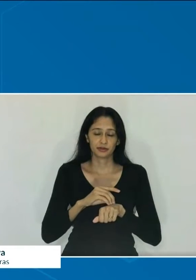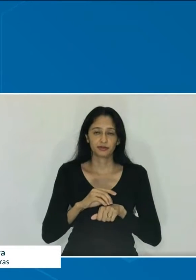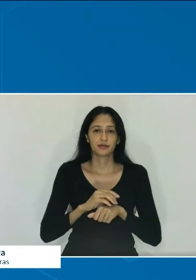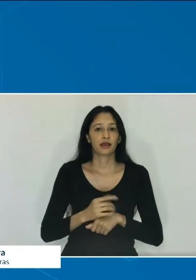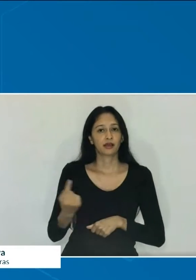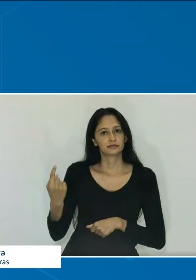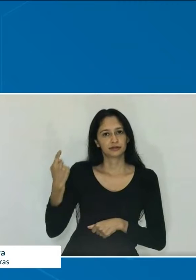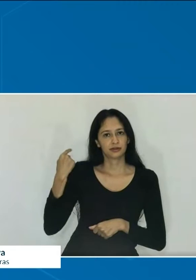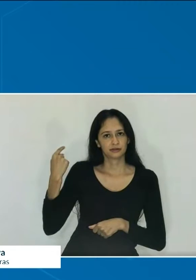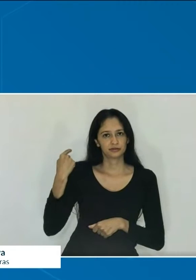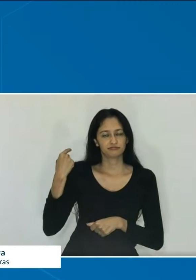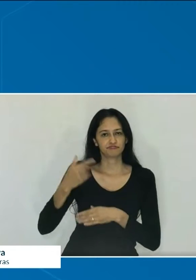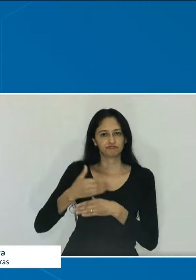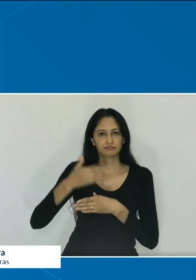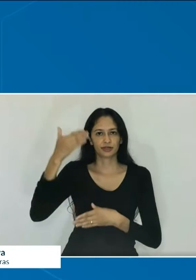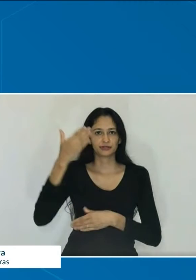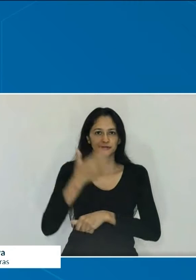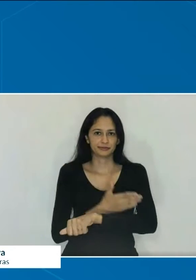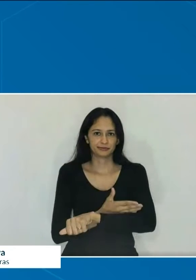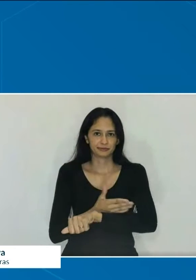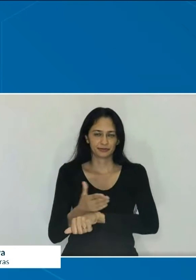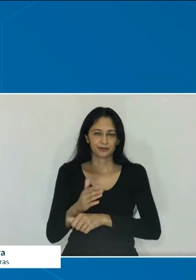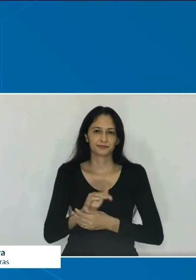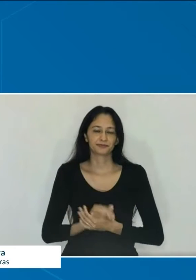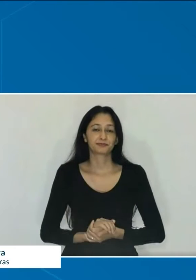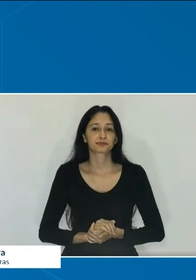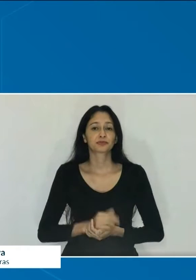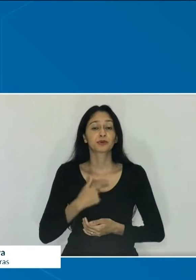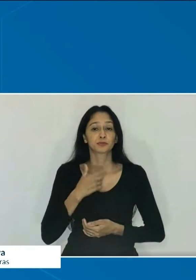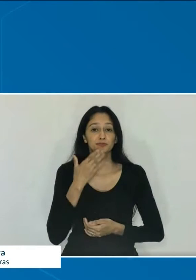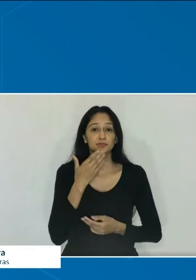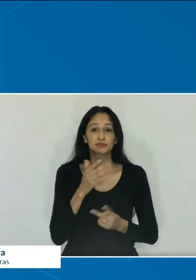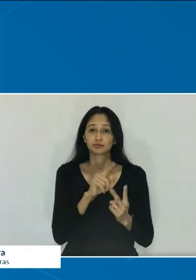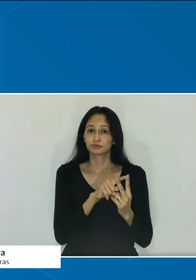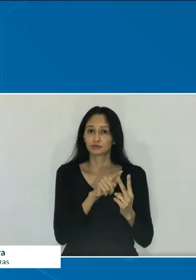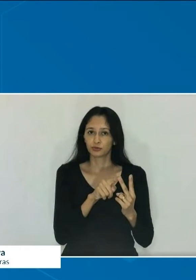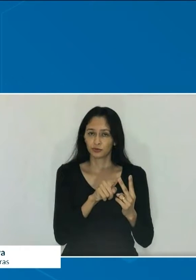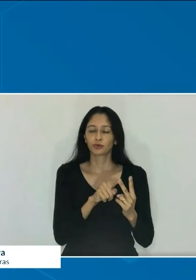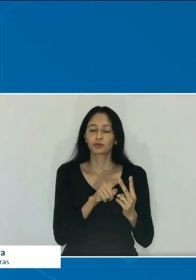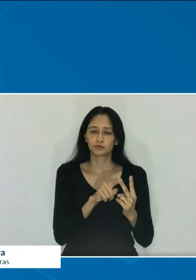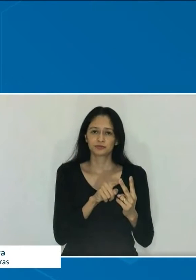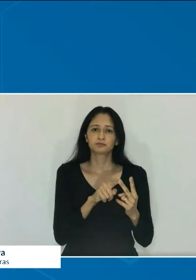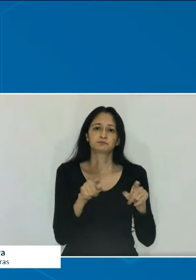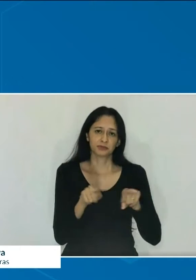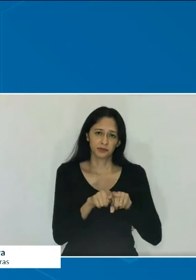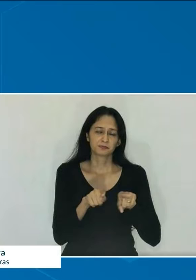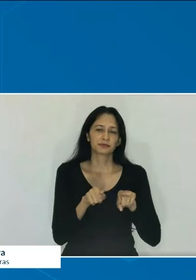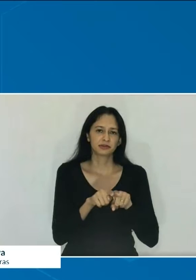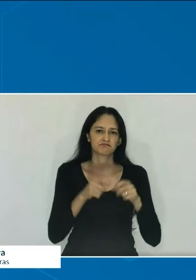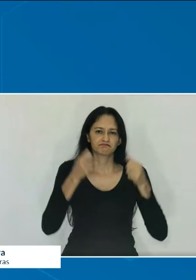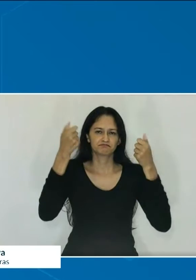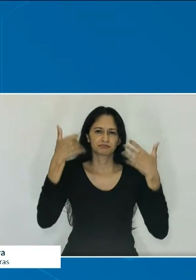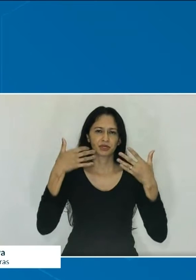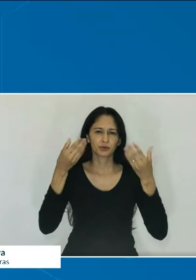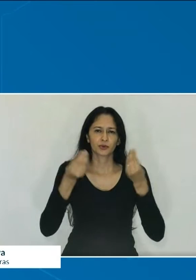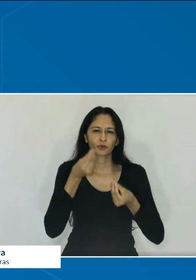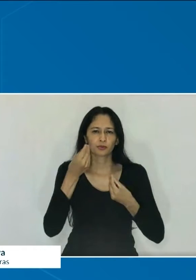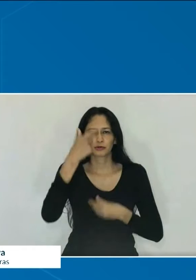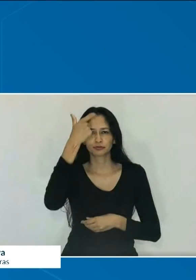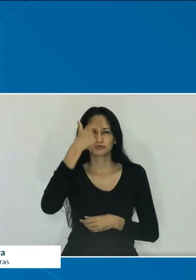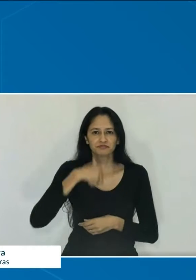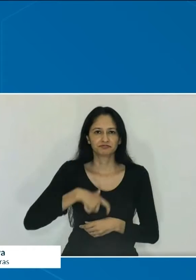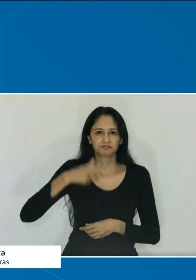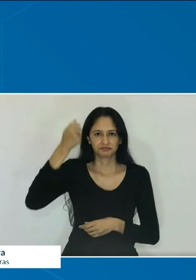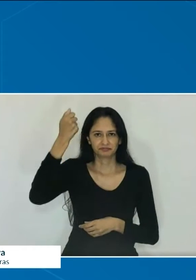atrás dela a parede é branca. Vou pedir também para que os nossos convidados façam as suas autodescrições. Eu vou começar com